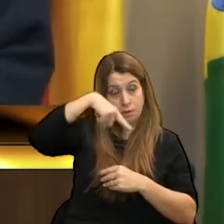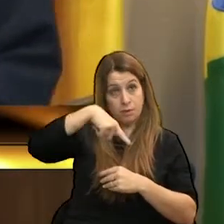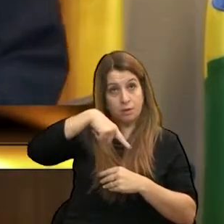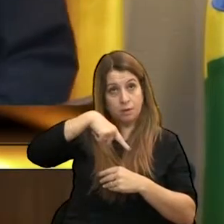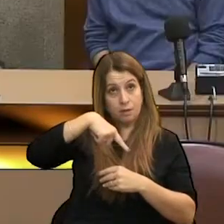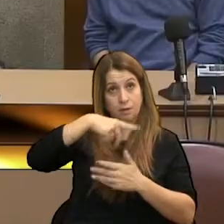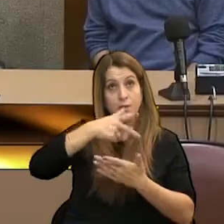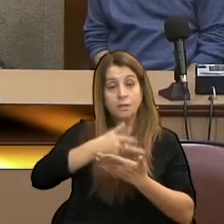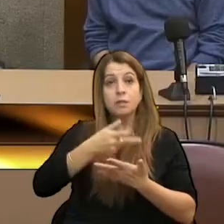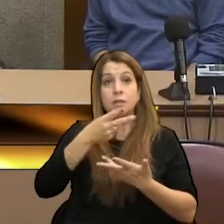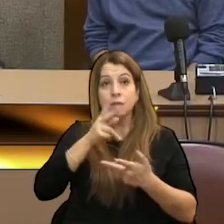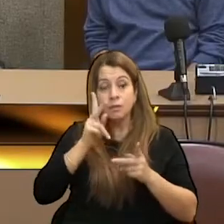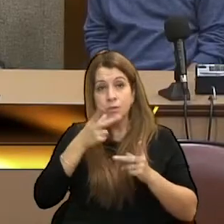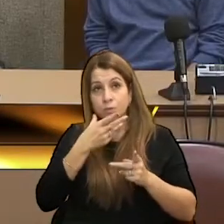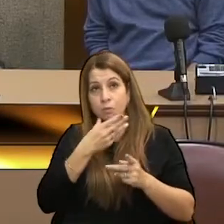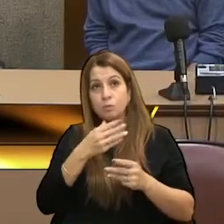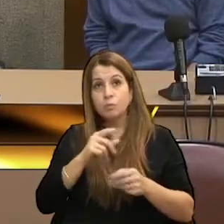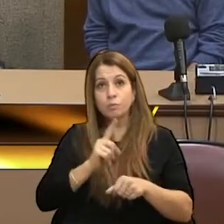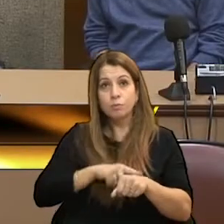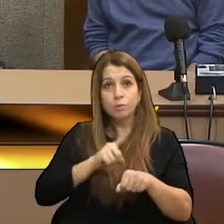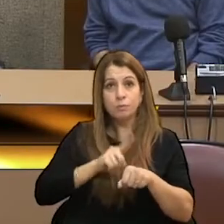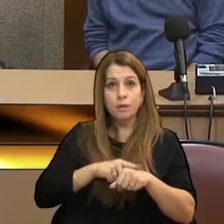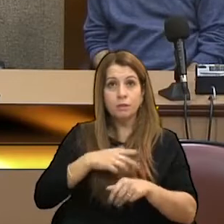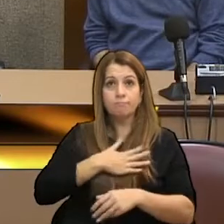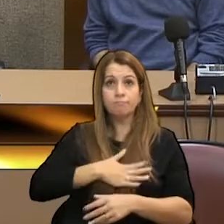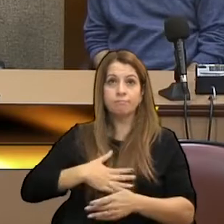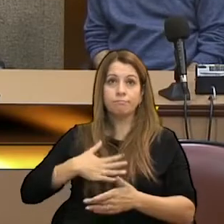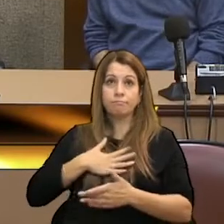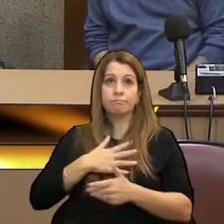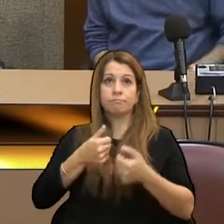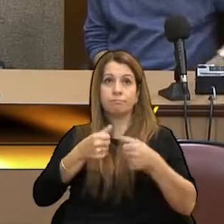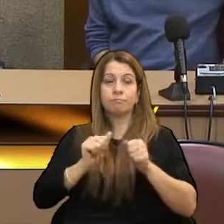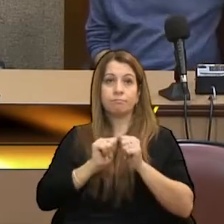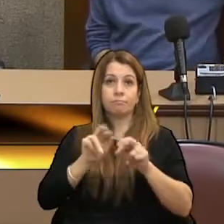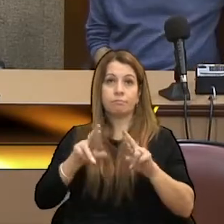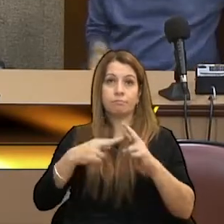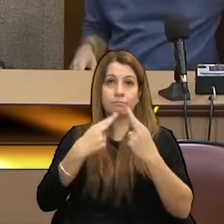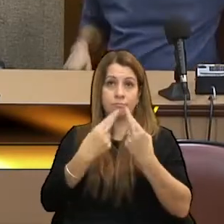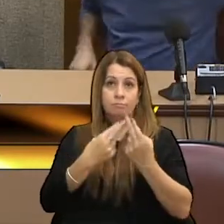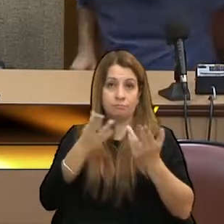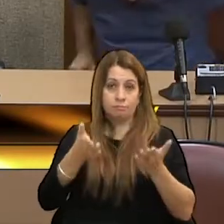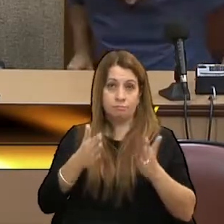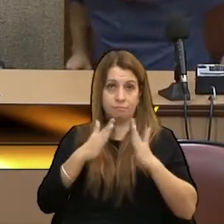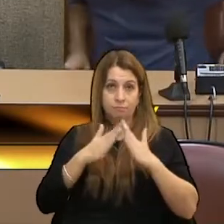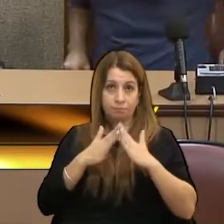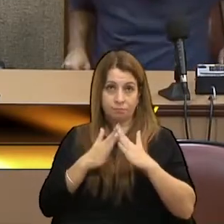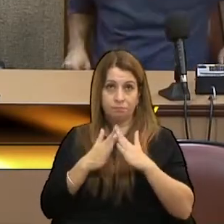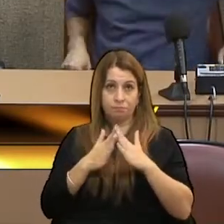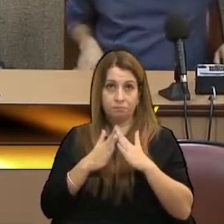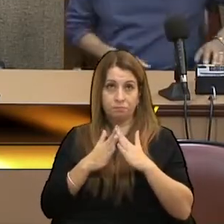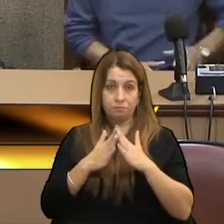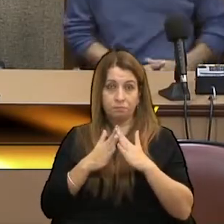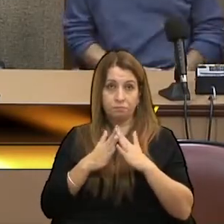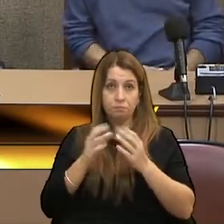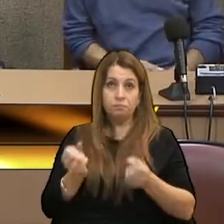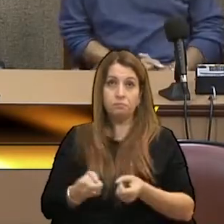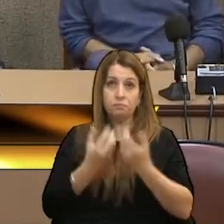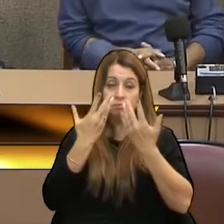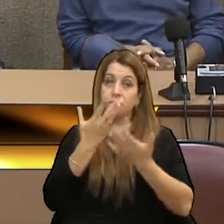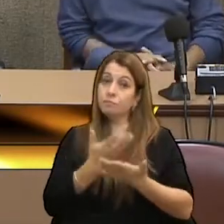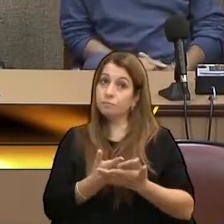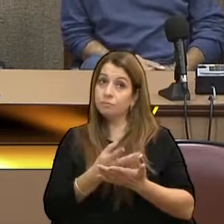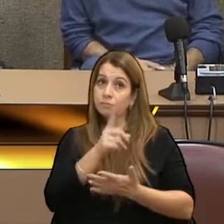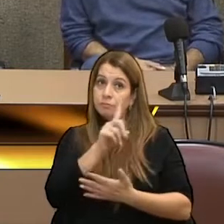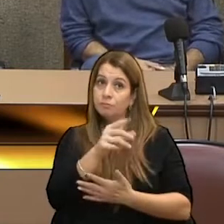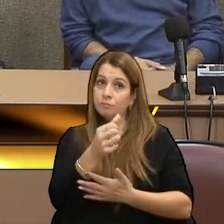momento de grande satisfação por estarmos reunidos nesta casa para comemorarmos